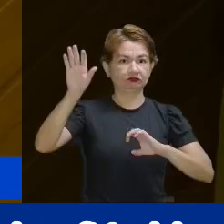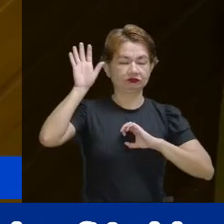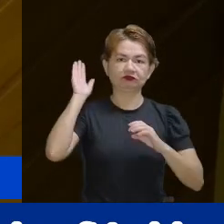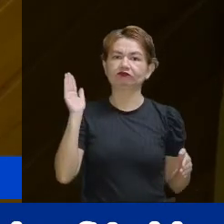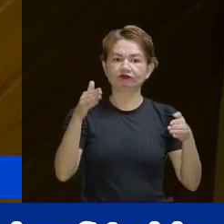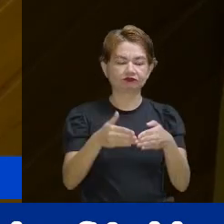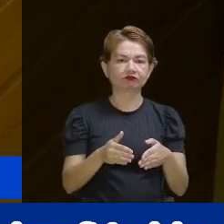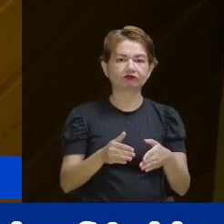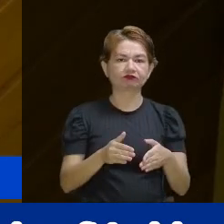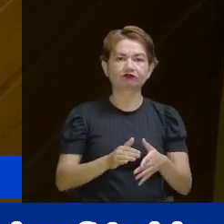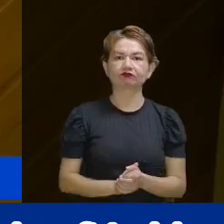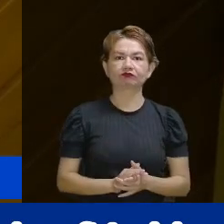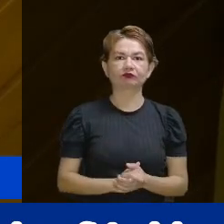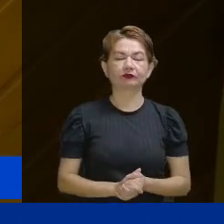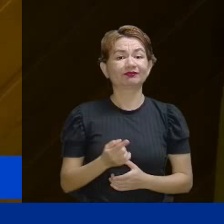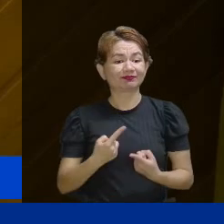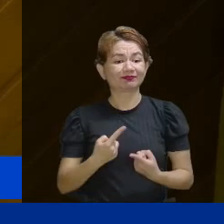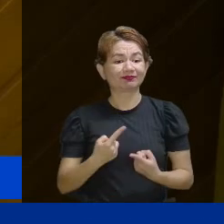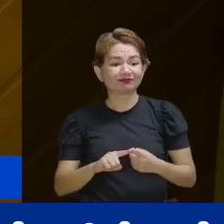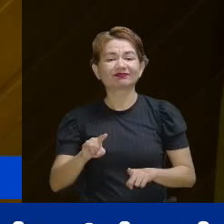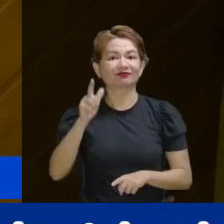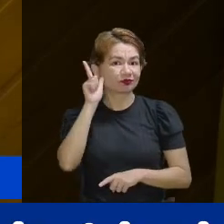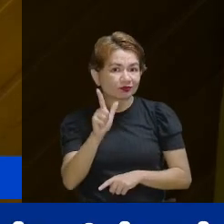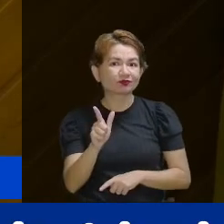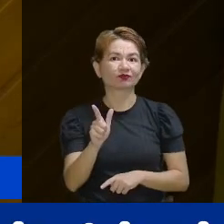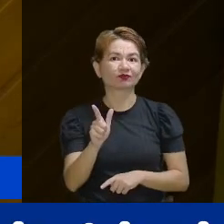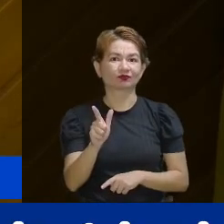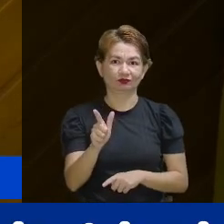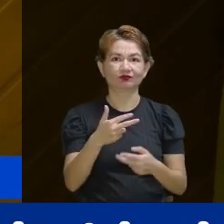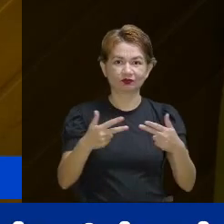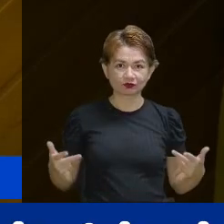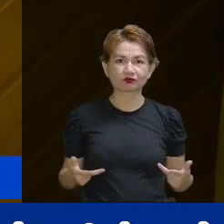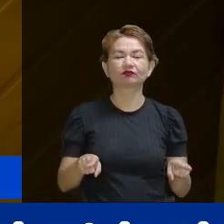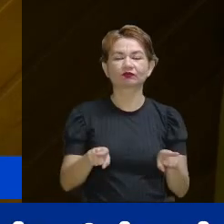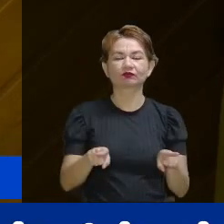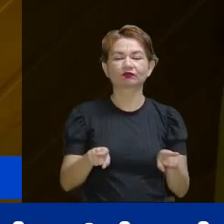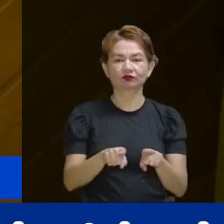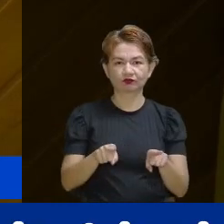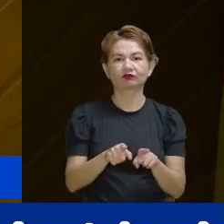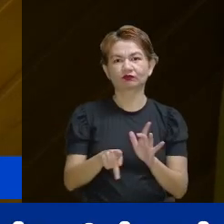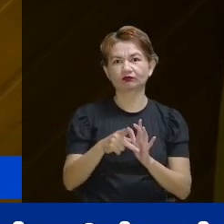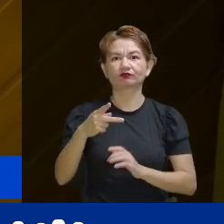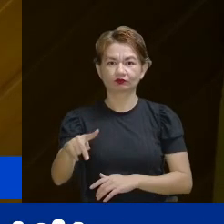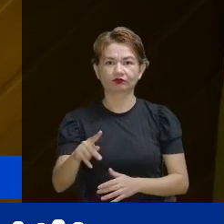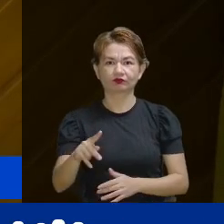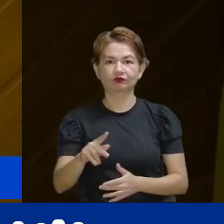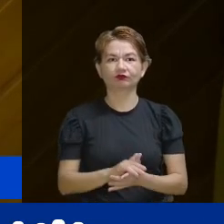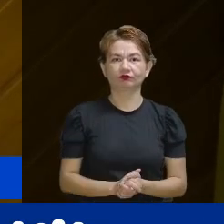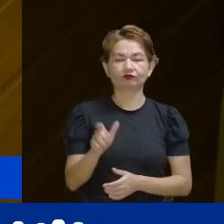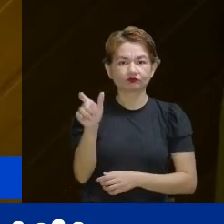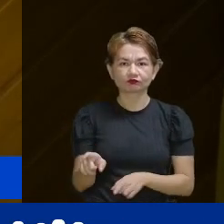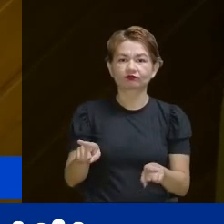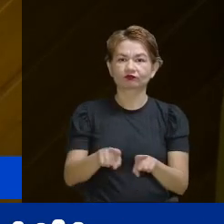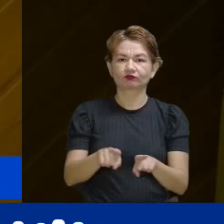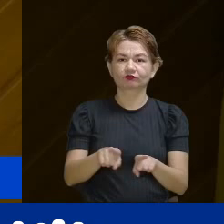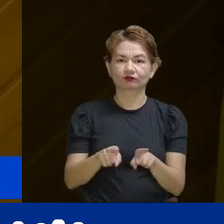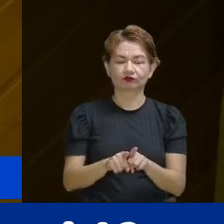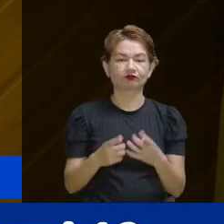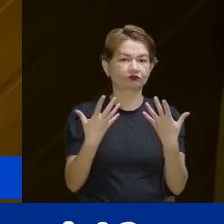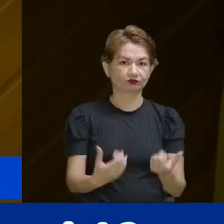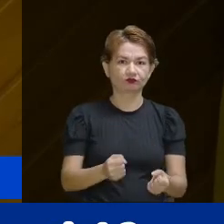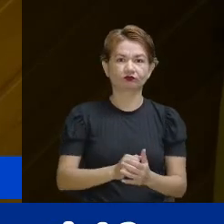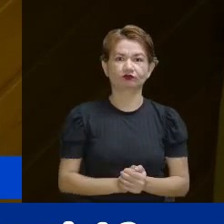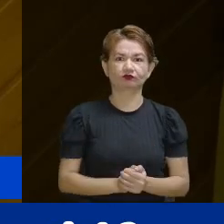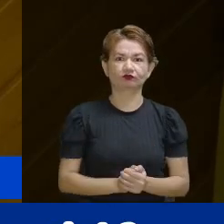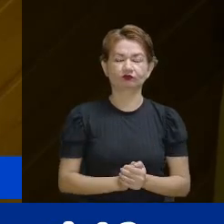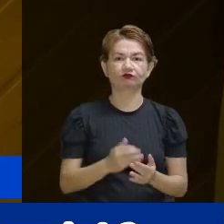diretamente o ilícito, bastante que se beneficie dele. E, ao final, destacou que o acórdão não se omitiu nos pontos levantados pelo embargante e pediu a rejeição